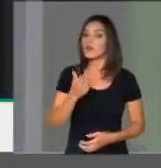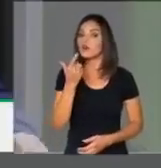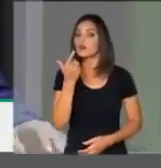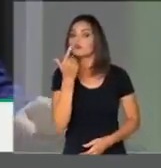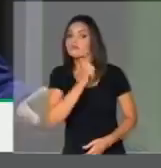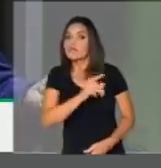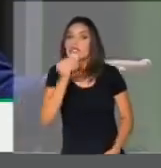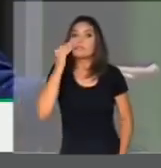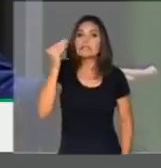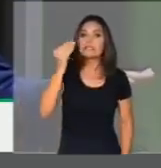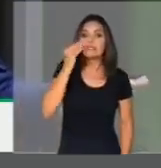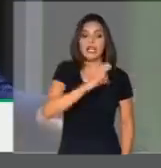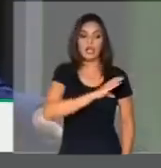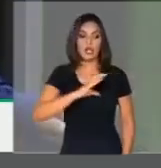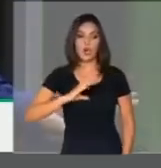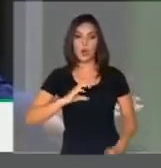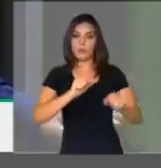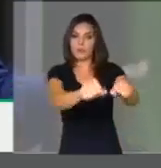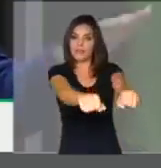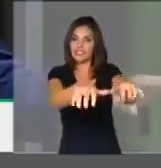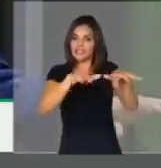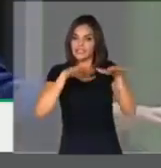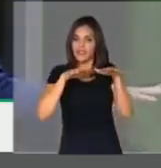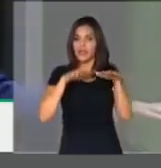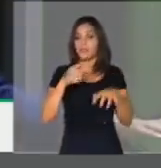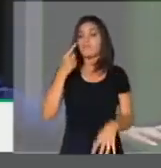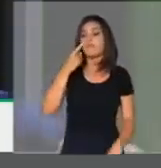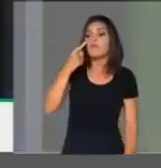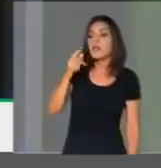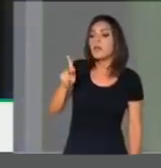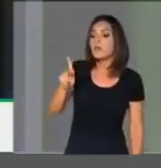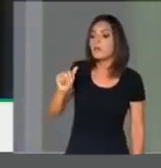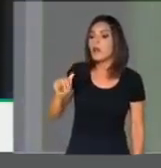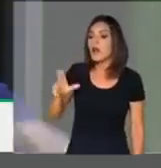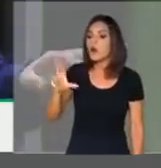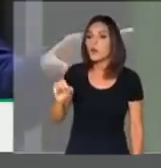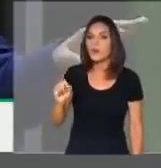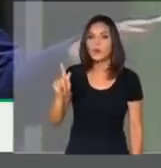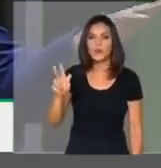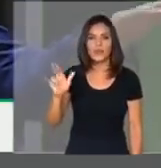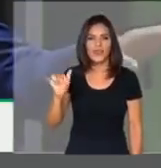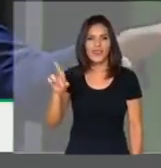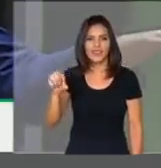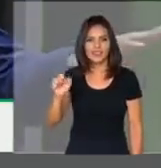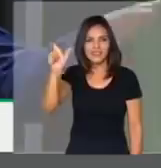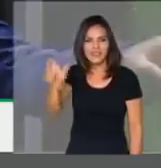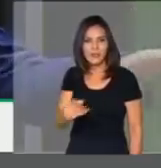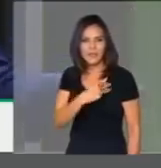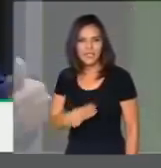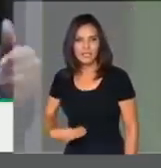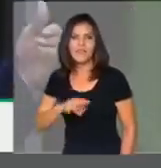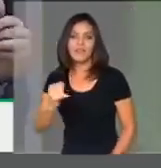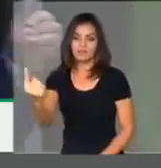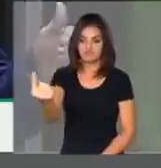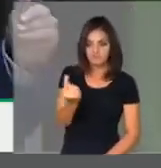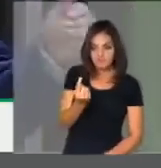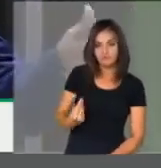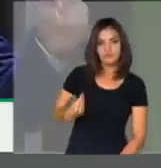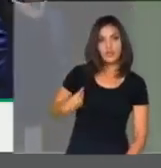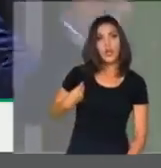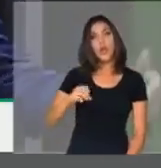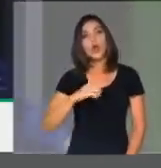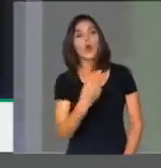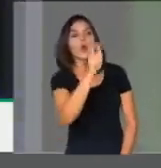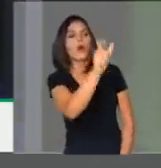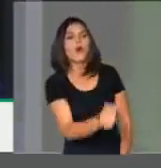ver se o senhor Paulo Guedes vai vir para a comissão geral ou se ele vai fazer como o senhor Moro, que foi blindado para que não respondesse